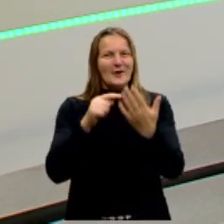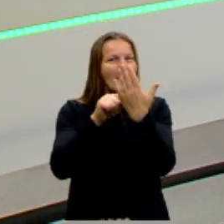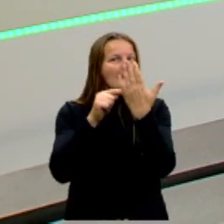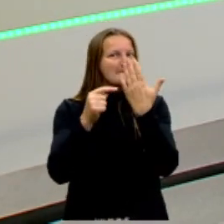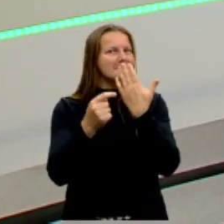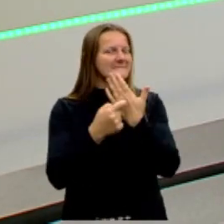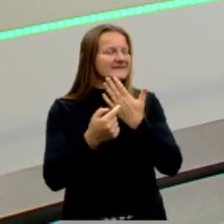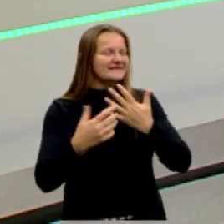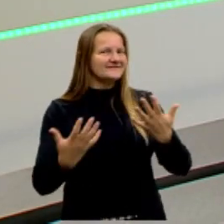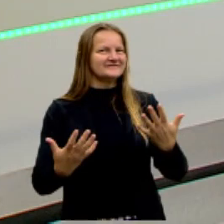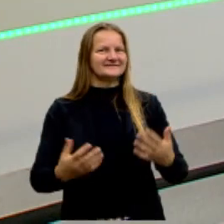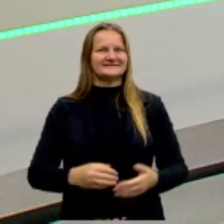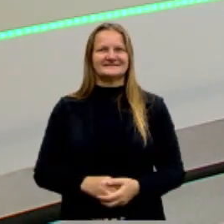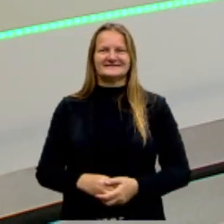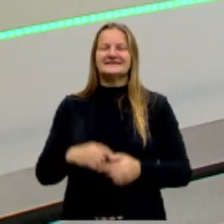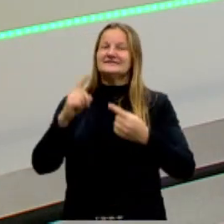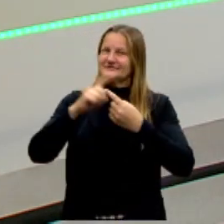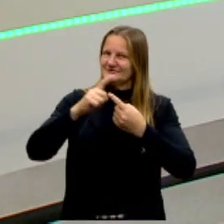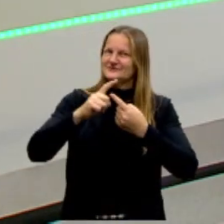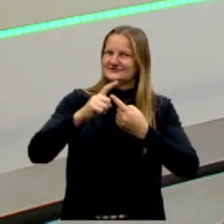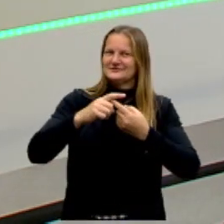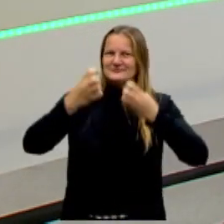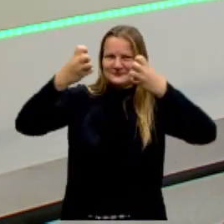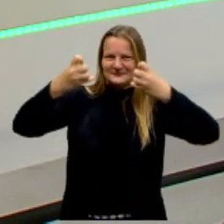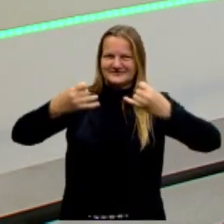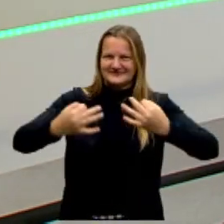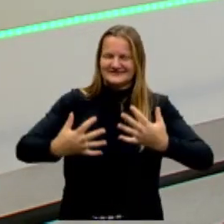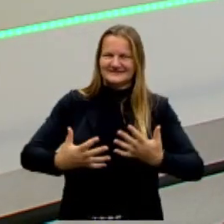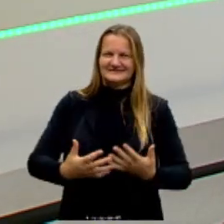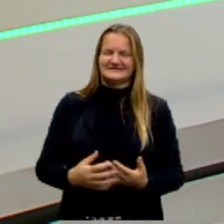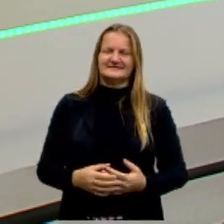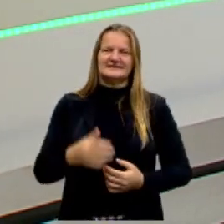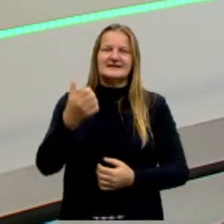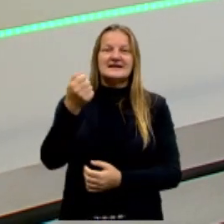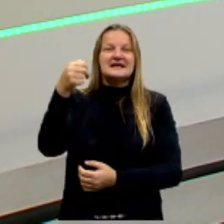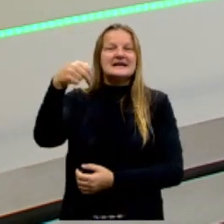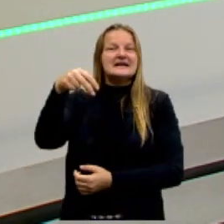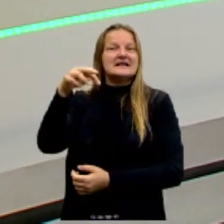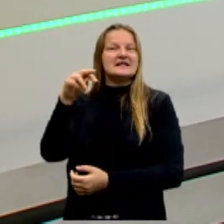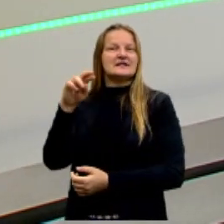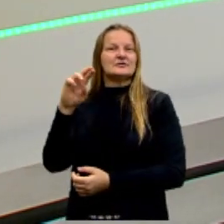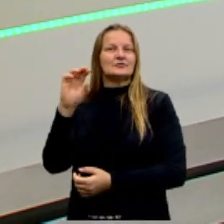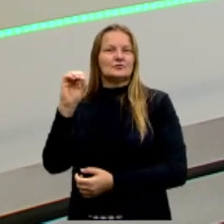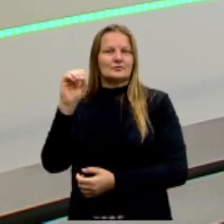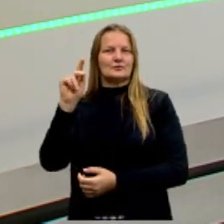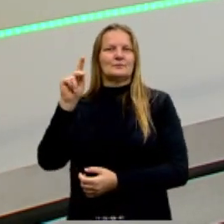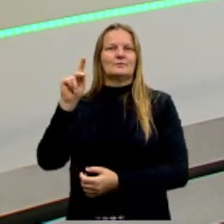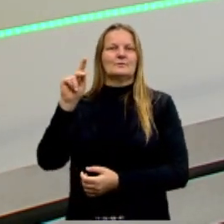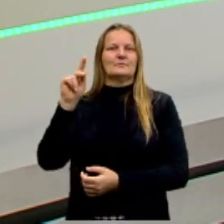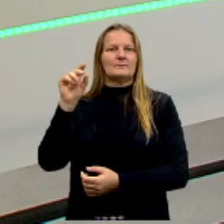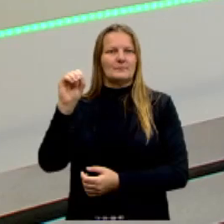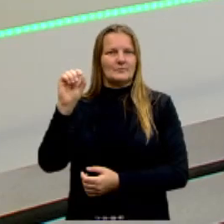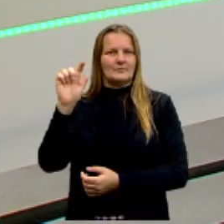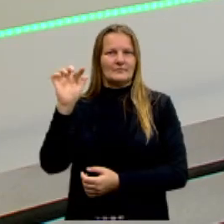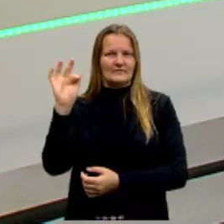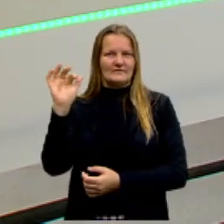é este tipo na que eu estou falando de antropofagia tá bom